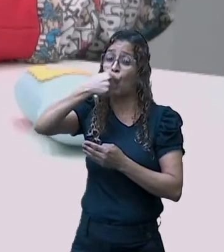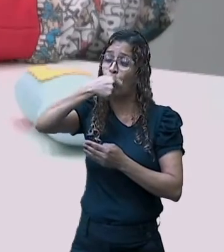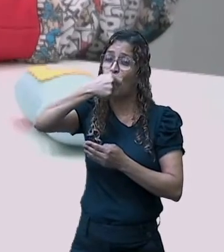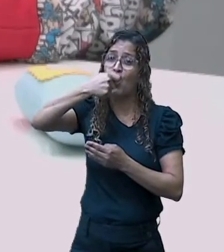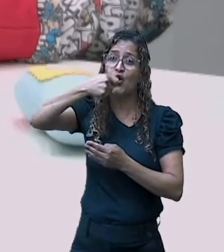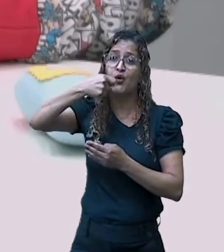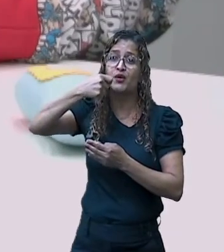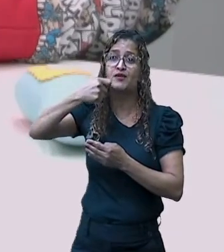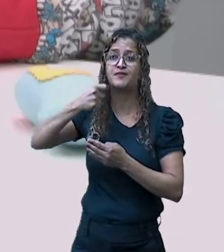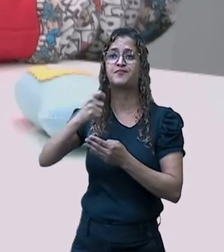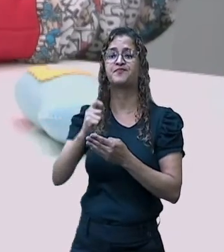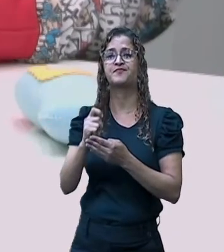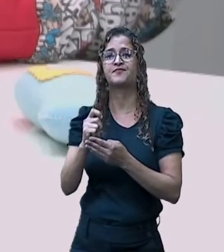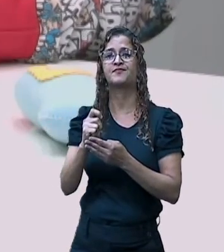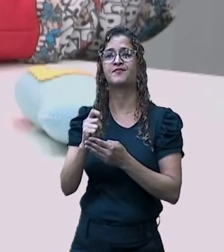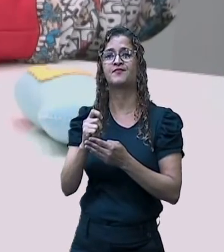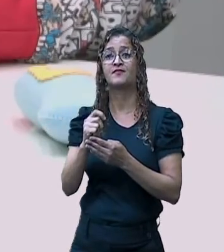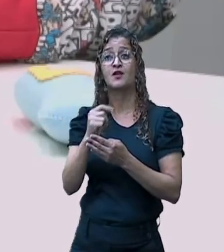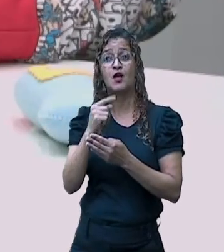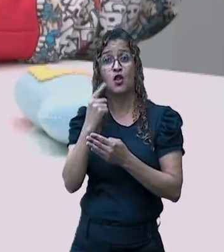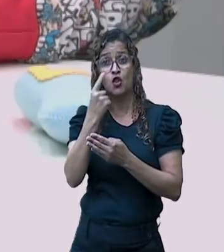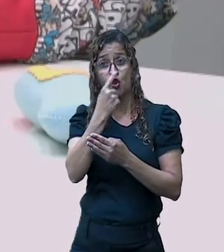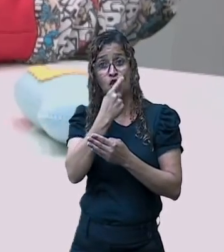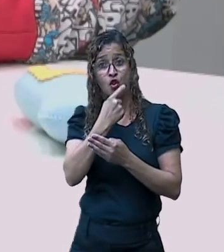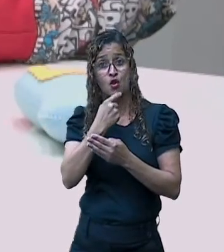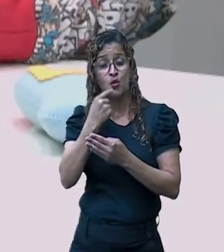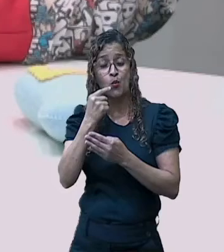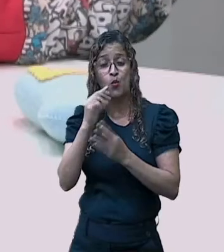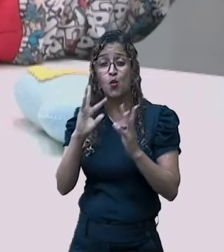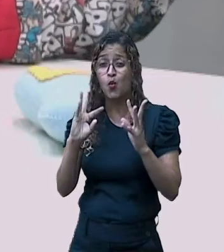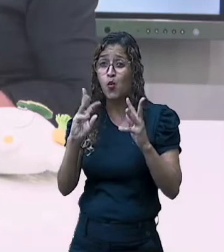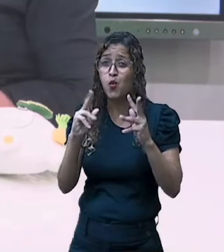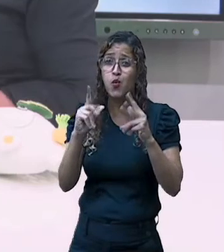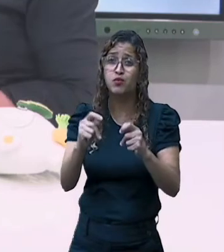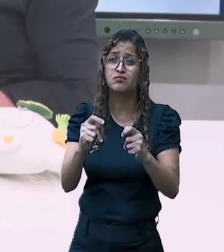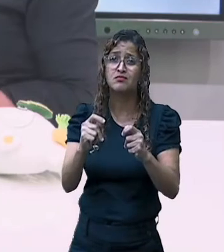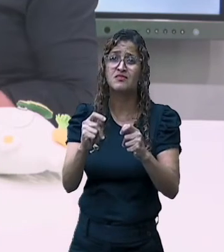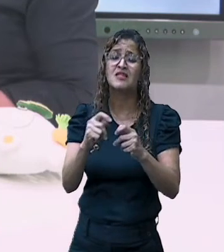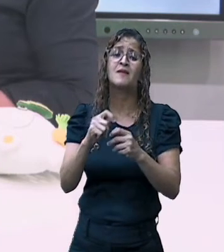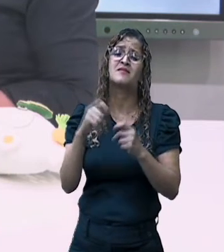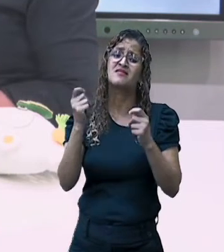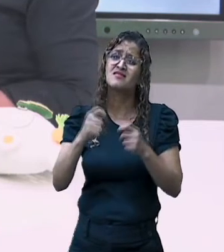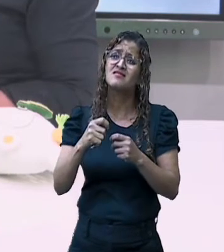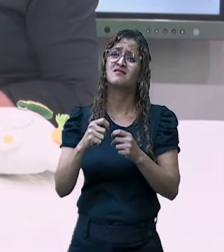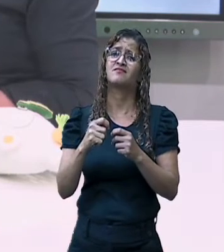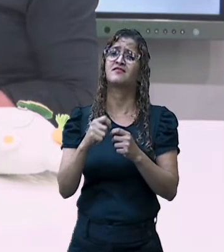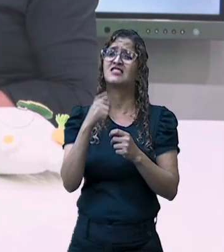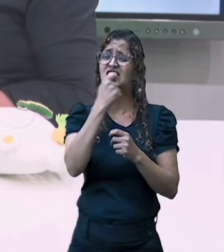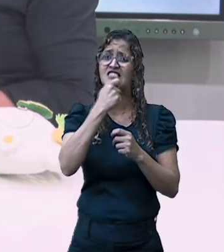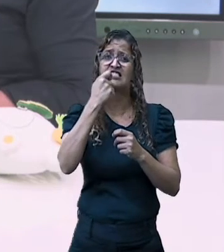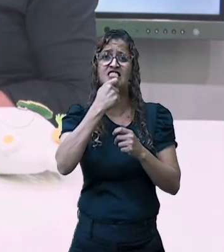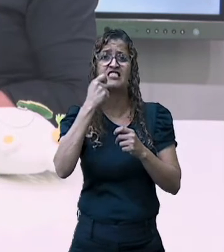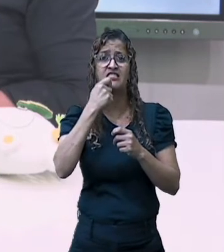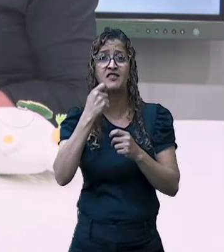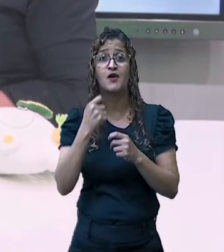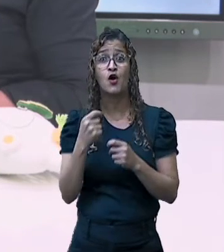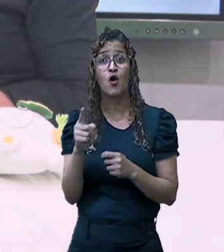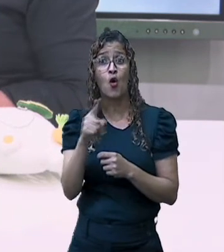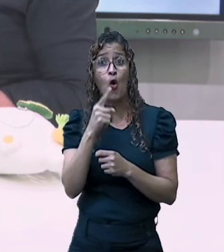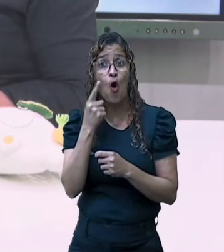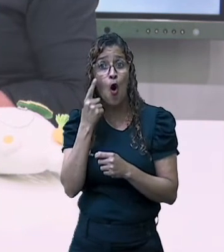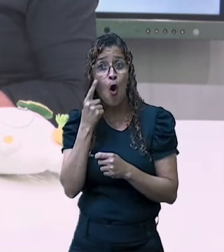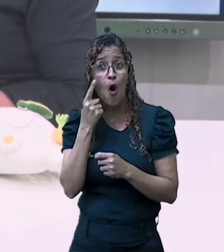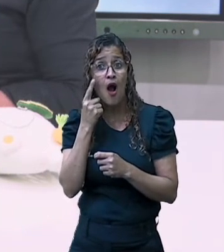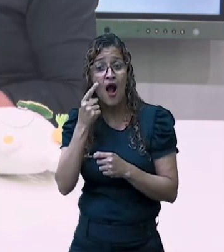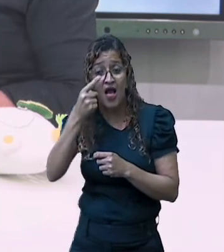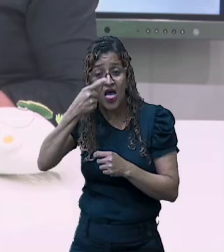dentro. Então, todas as regiões dos nossos dentinhos têm que ser escovados. E a gente também tem uma região muito